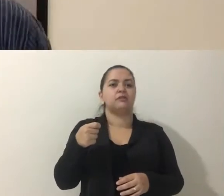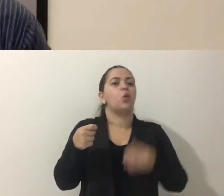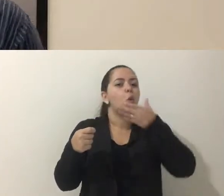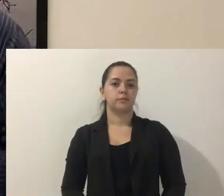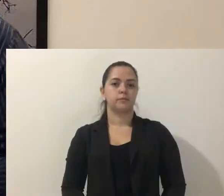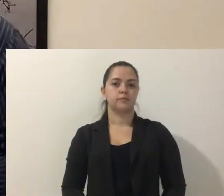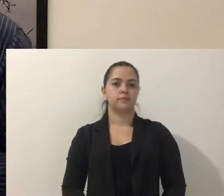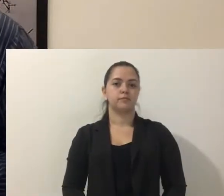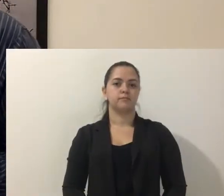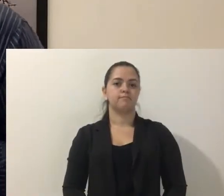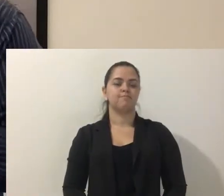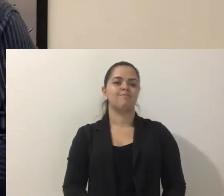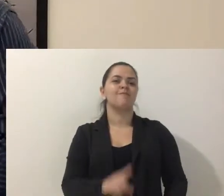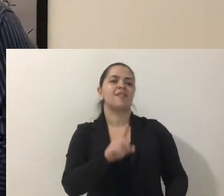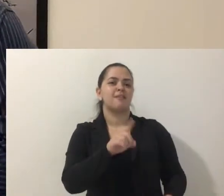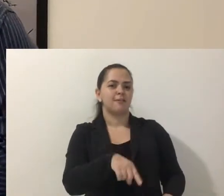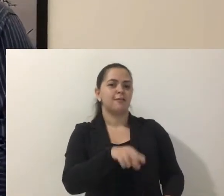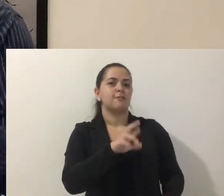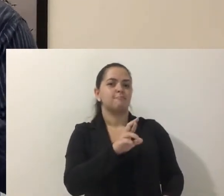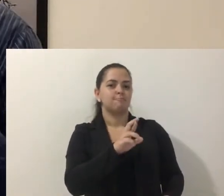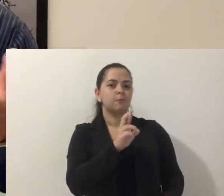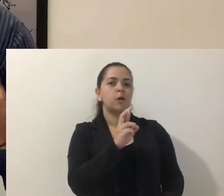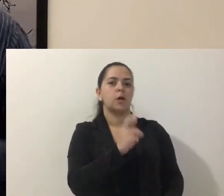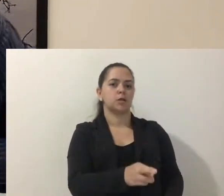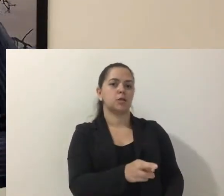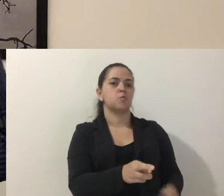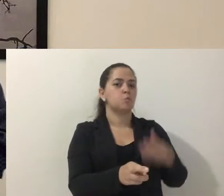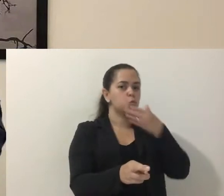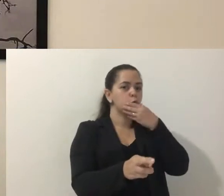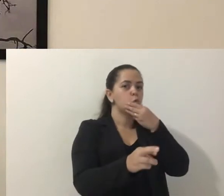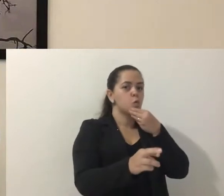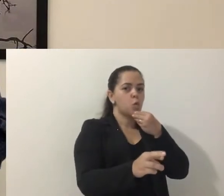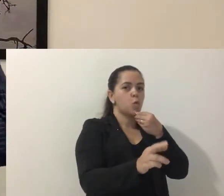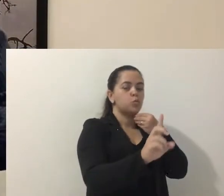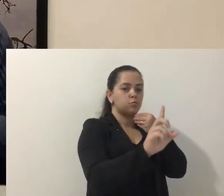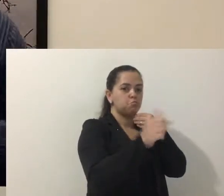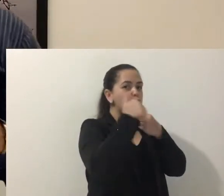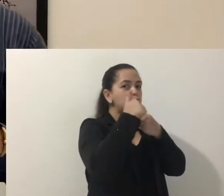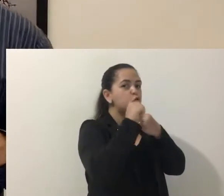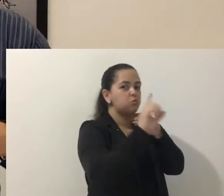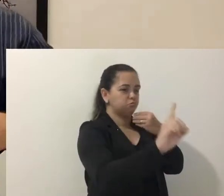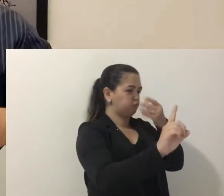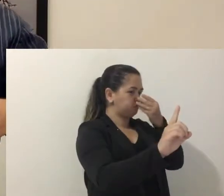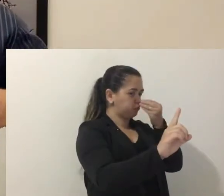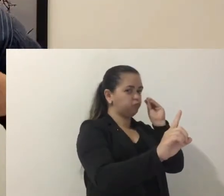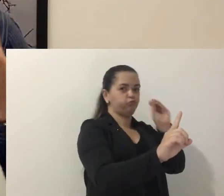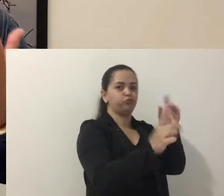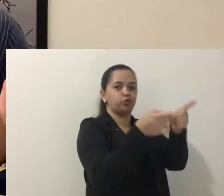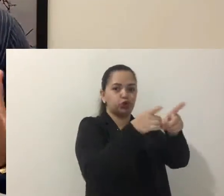para o repúdio da mulher, para dar-lhe carta de divórcio. Então existiam essas